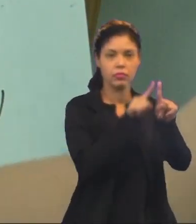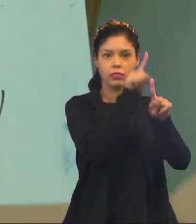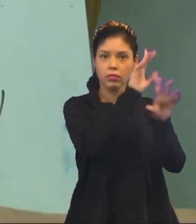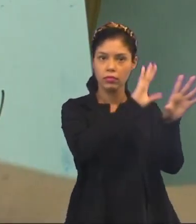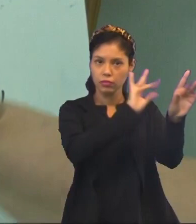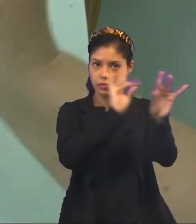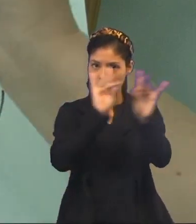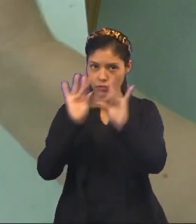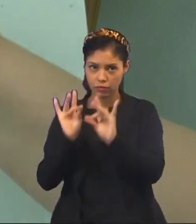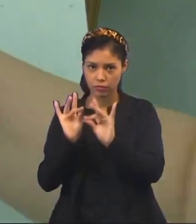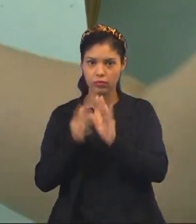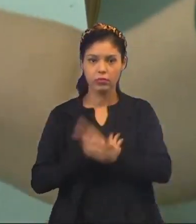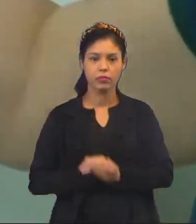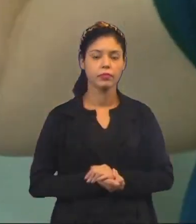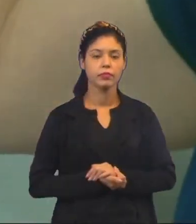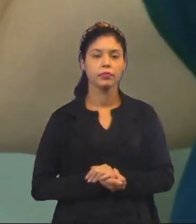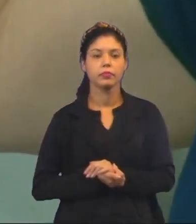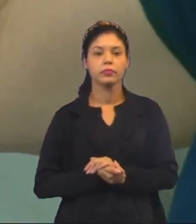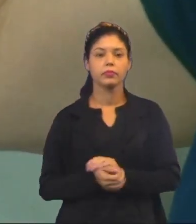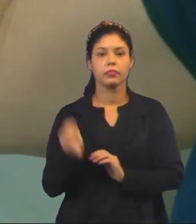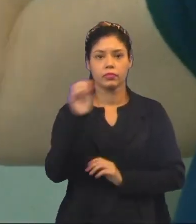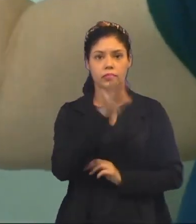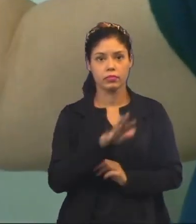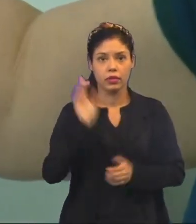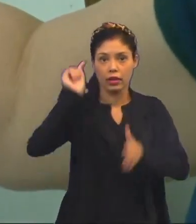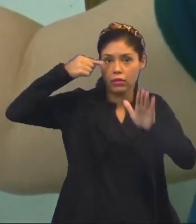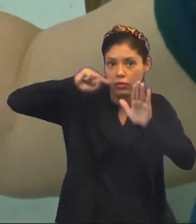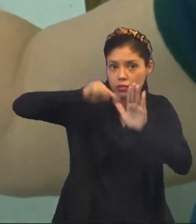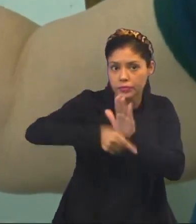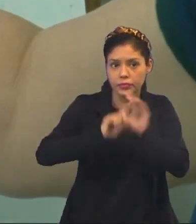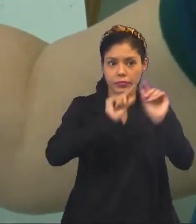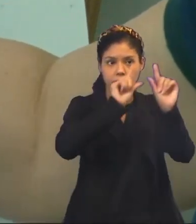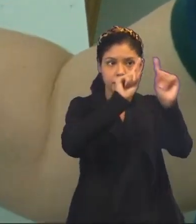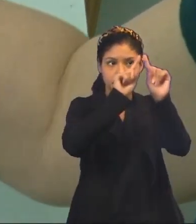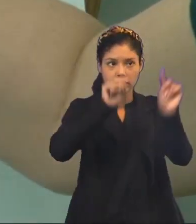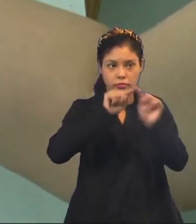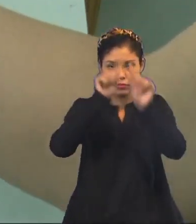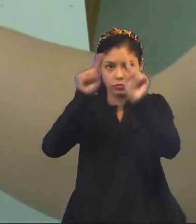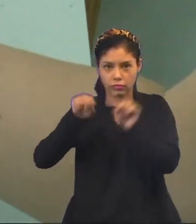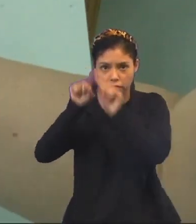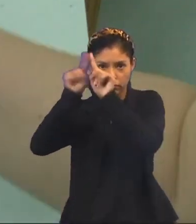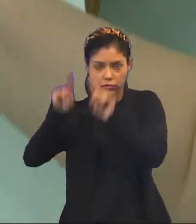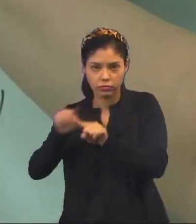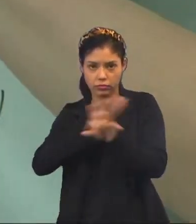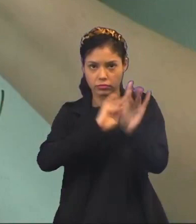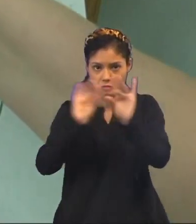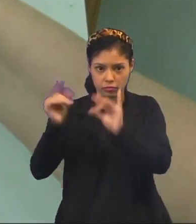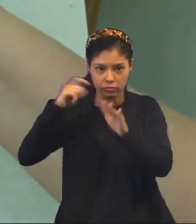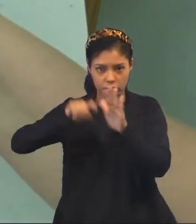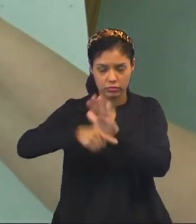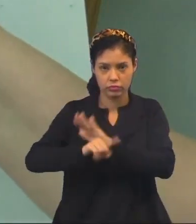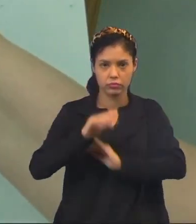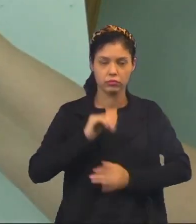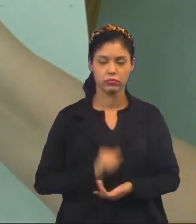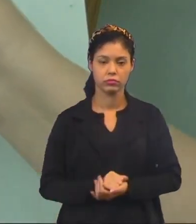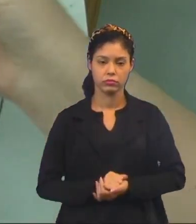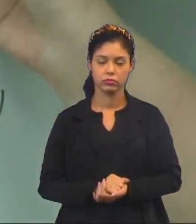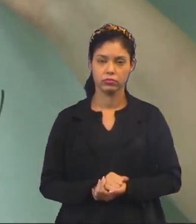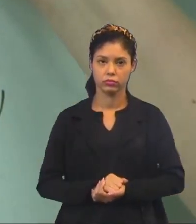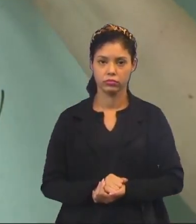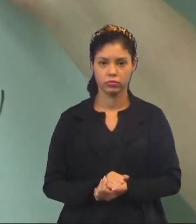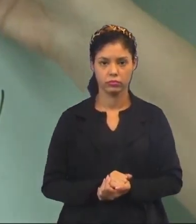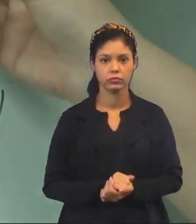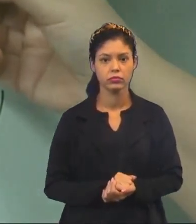cada contorno? A área eu vou contar a parte do gramado, a parte de dentro da minha superfície que eu